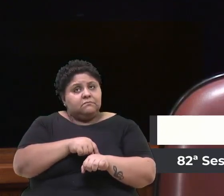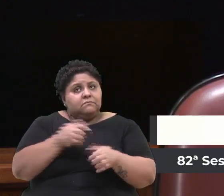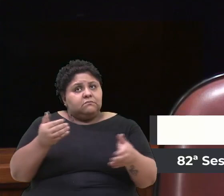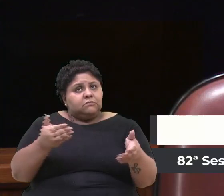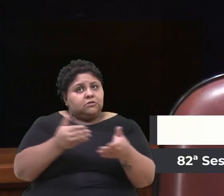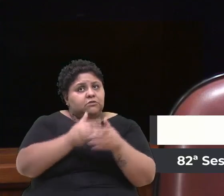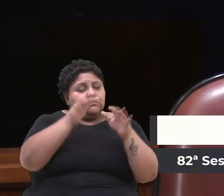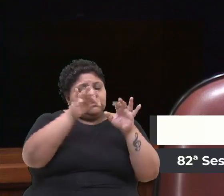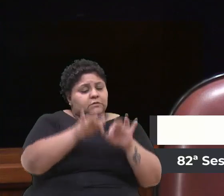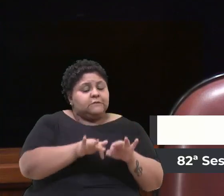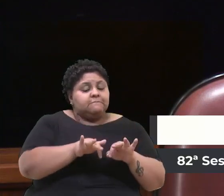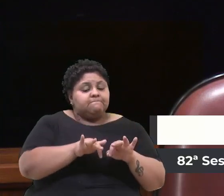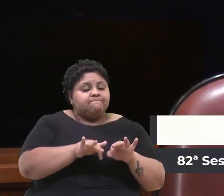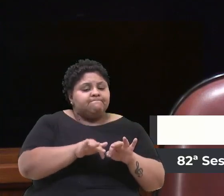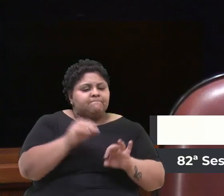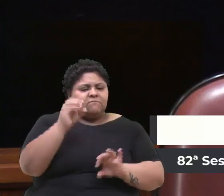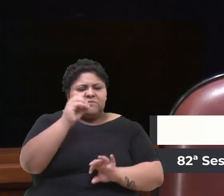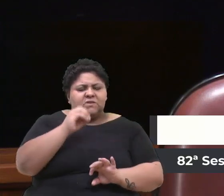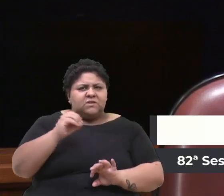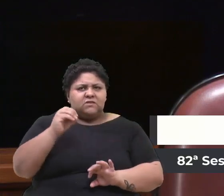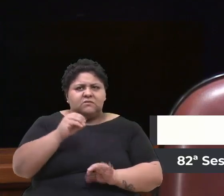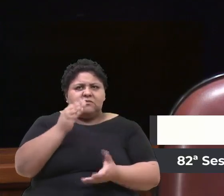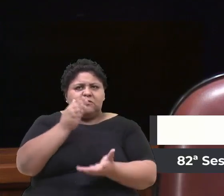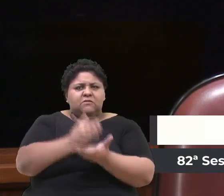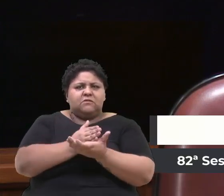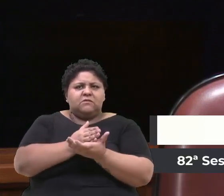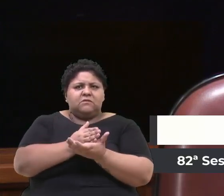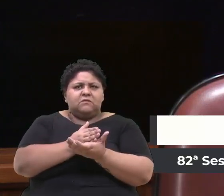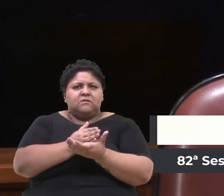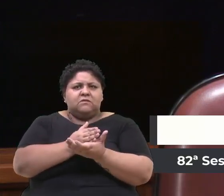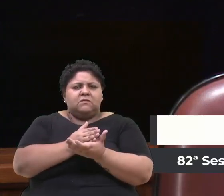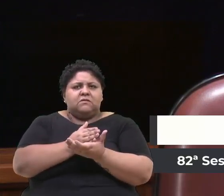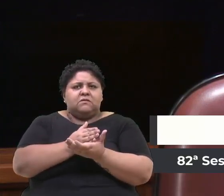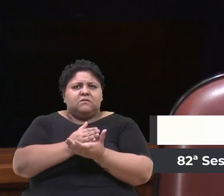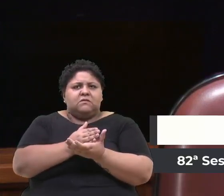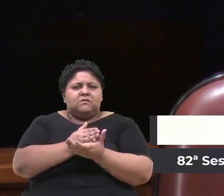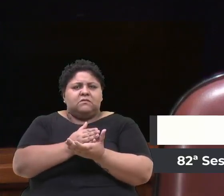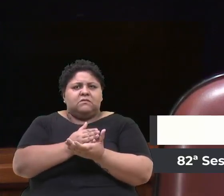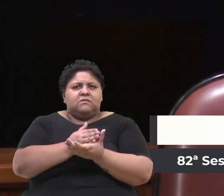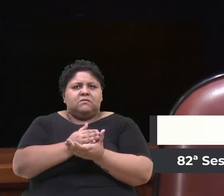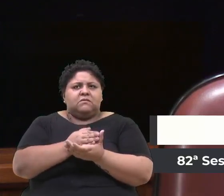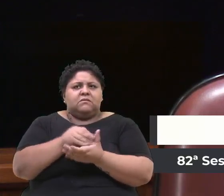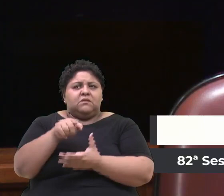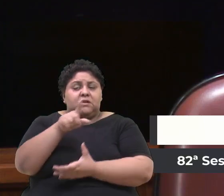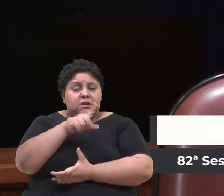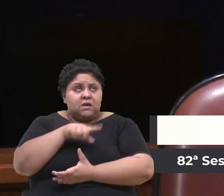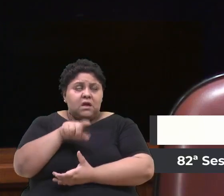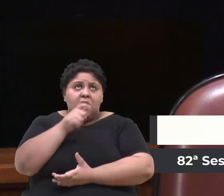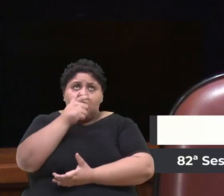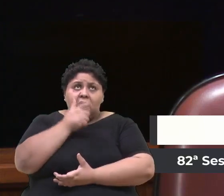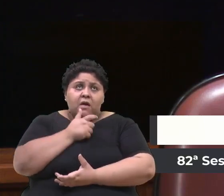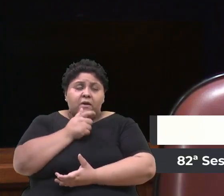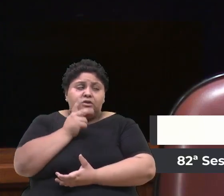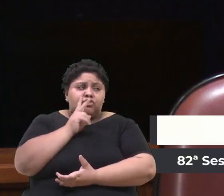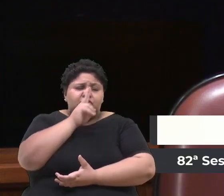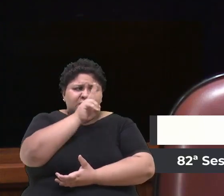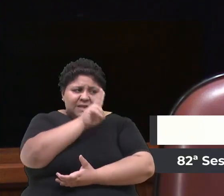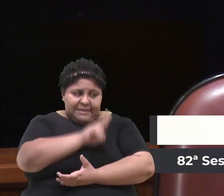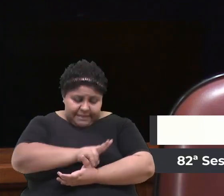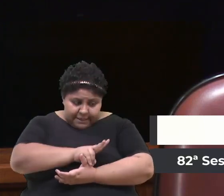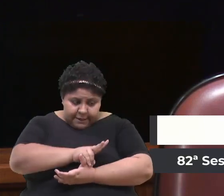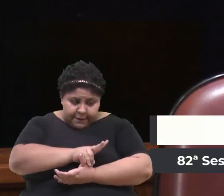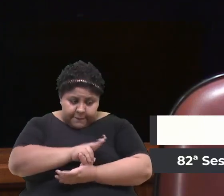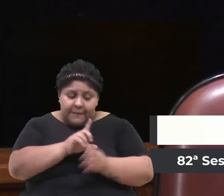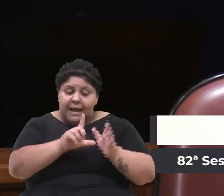de outubro, metade de outubro na casa, eu particularmente li a lei.